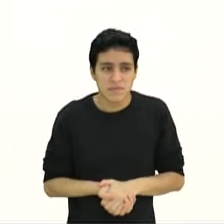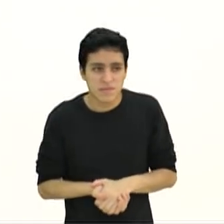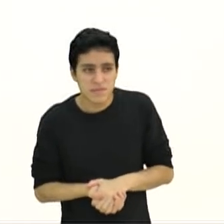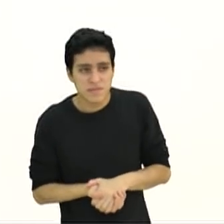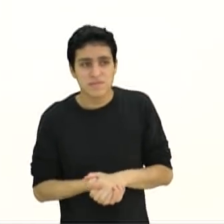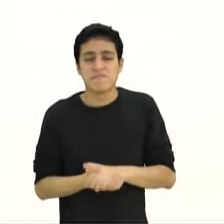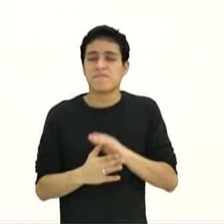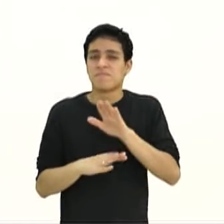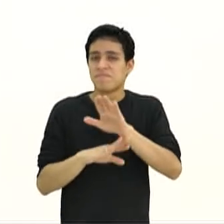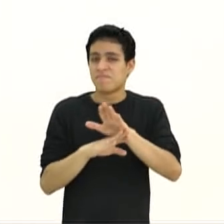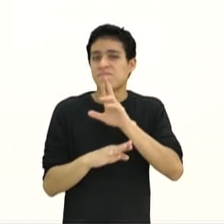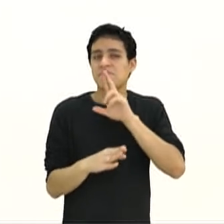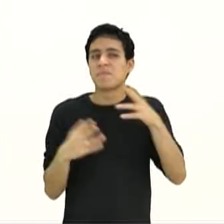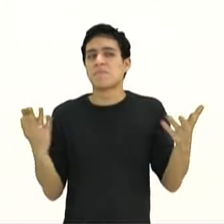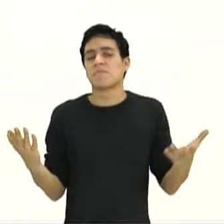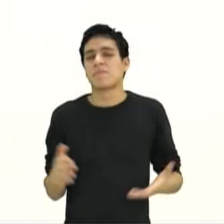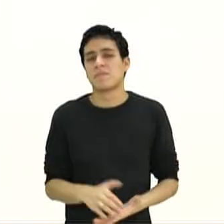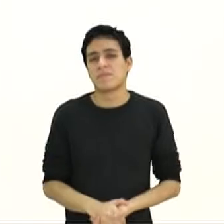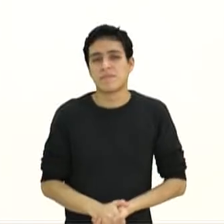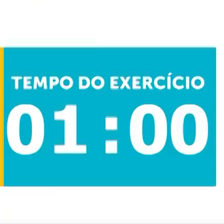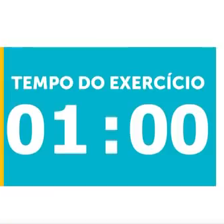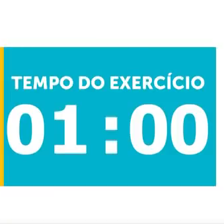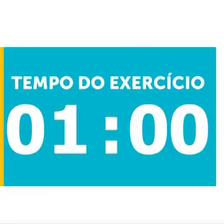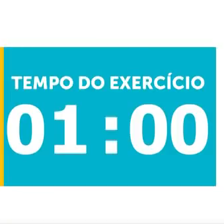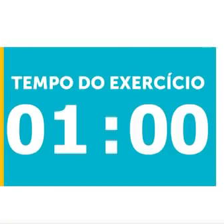a responder. Então responda.